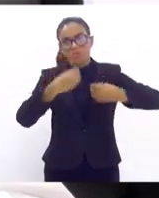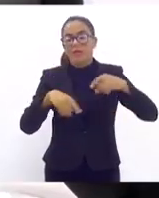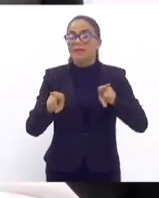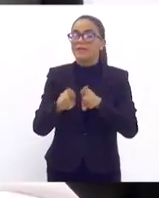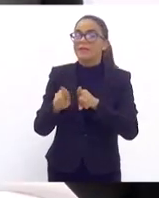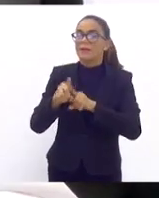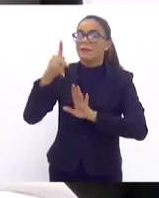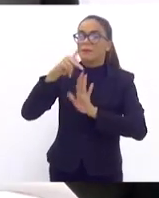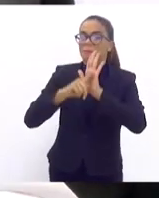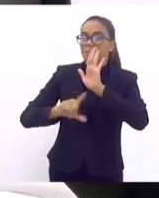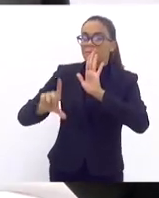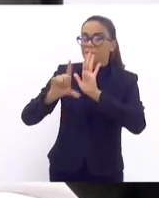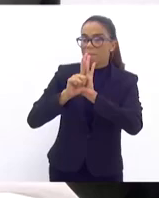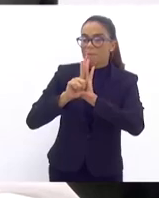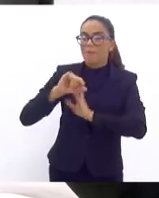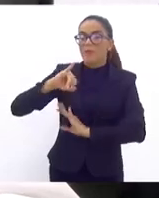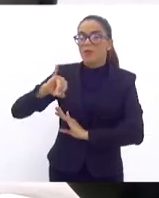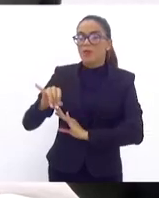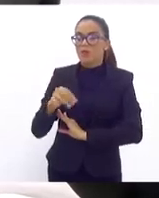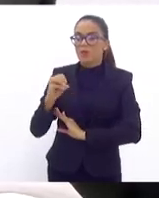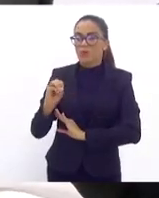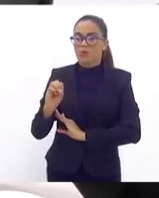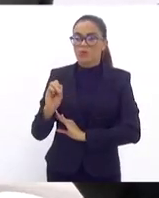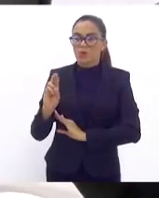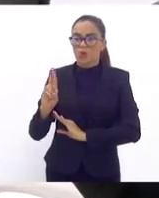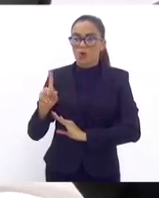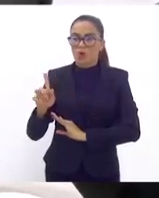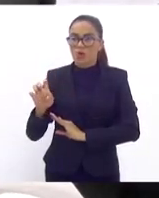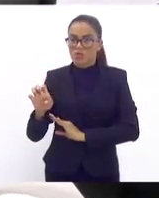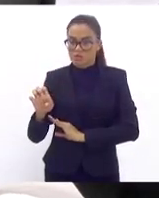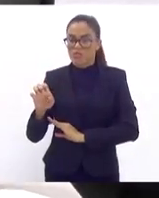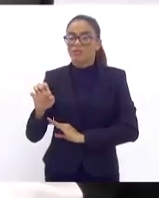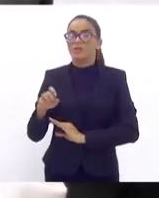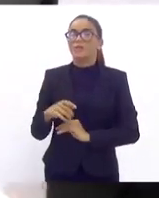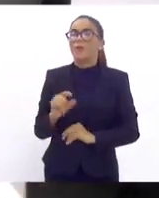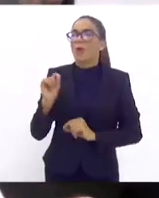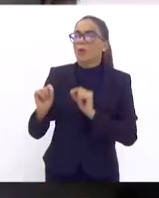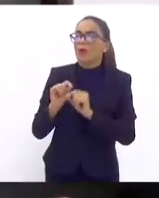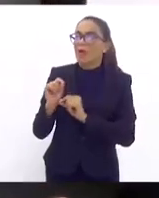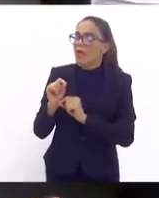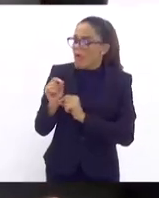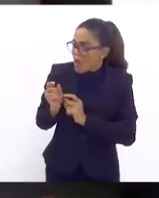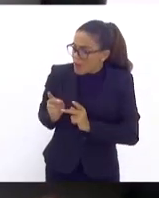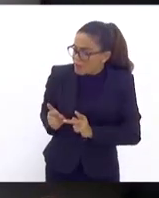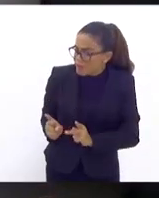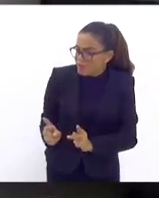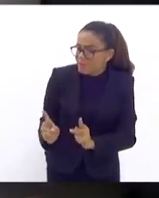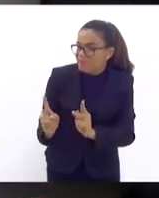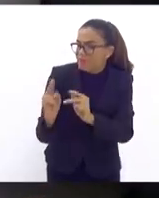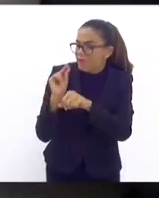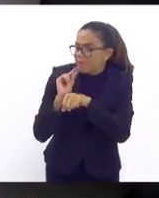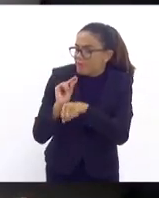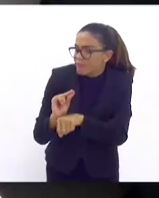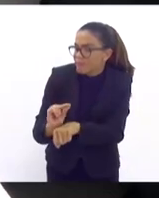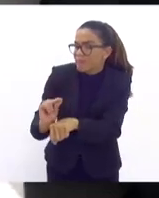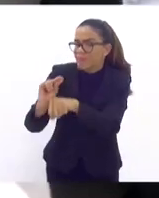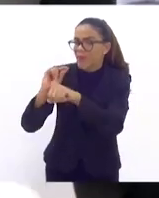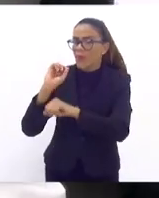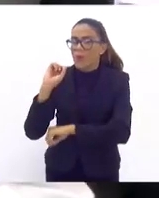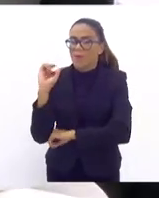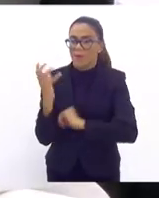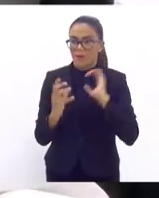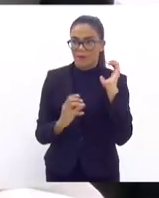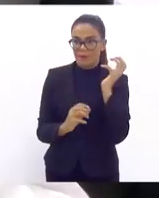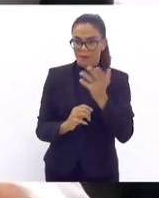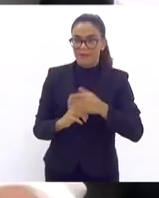do deputado Jorge Felipe Neto, ele tem como objetivo principal a preservação do meio ambiente, né? Eu enxergo